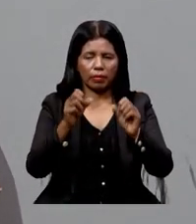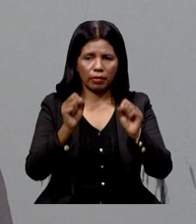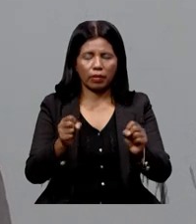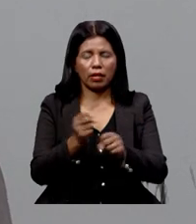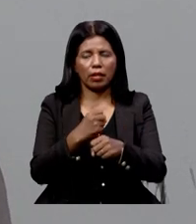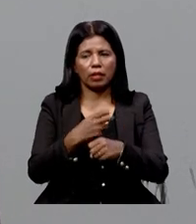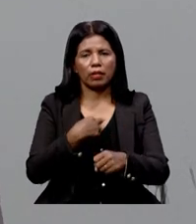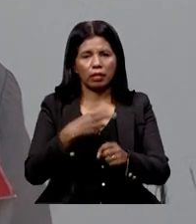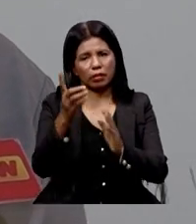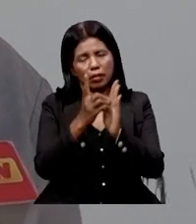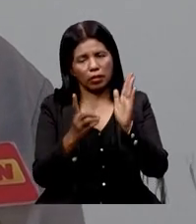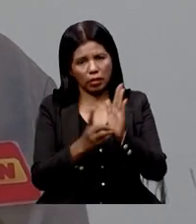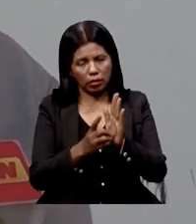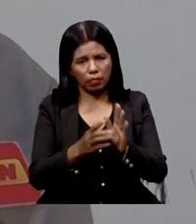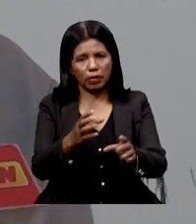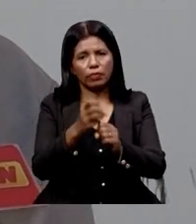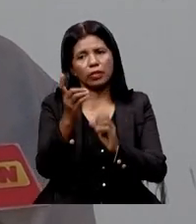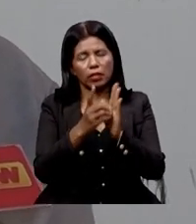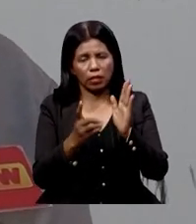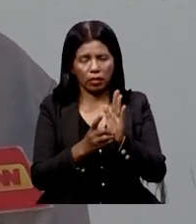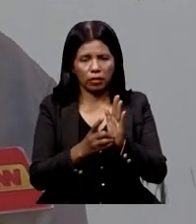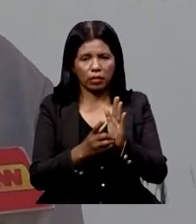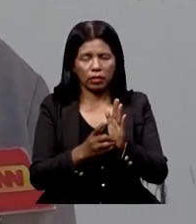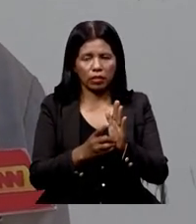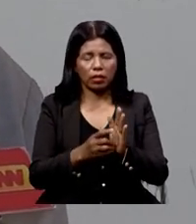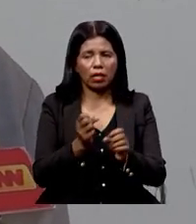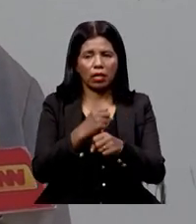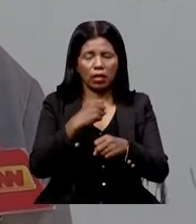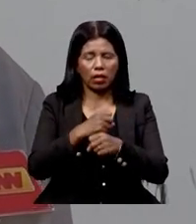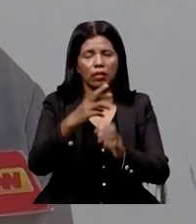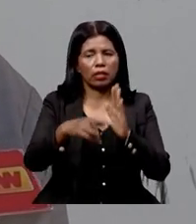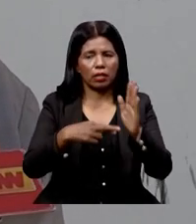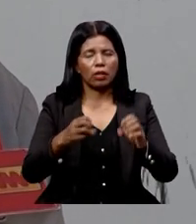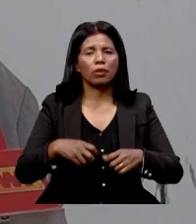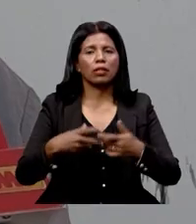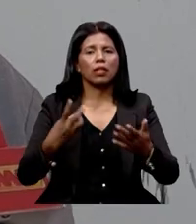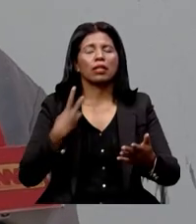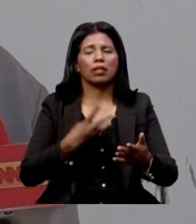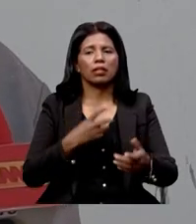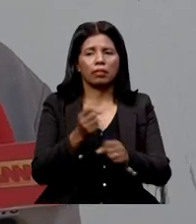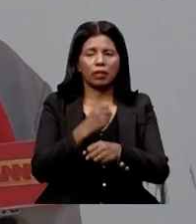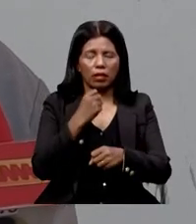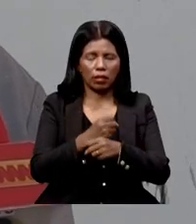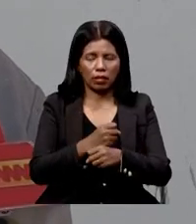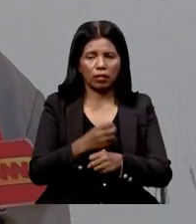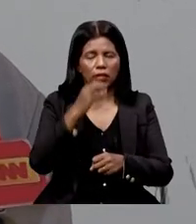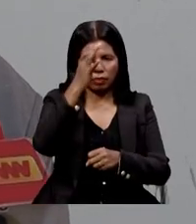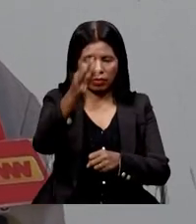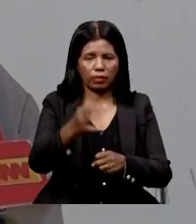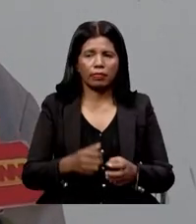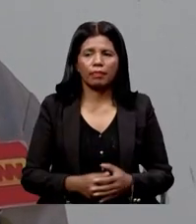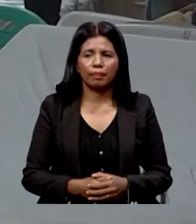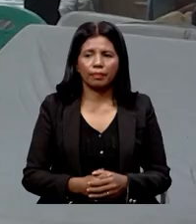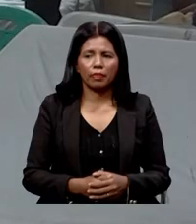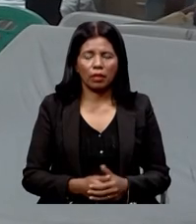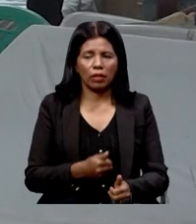rasik ninia dados, bele futi dados, no, kiria rasik meteorologia para usate bele halo survi ia futur. Além de